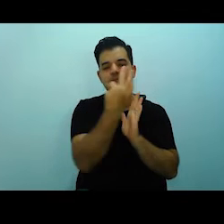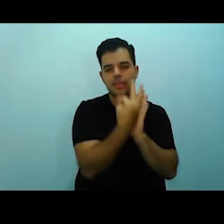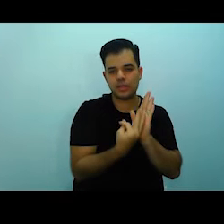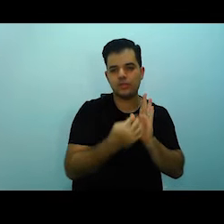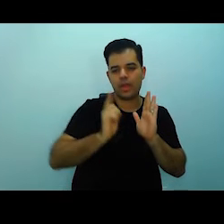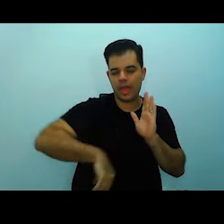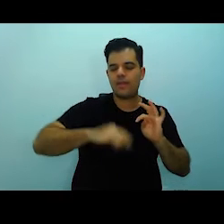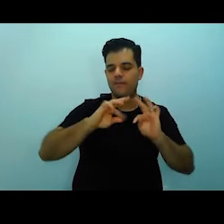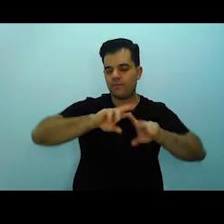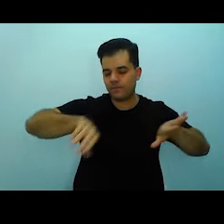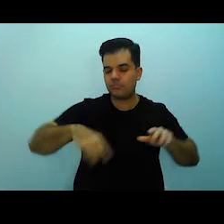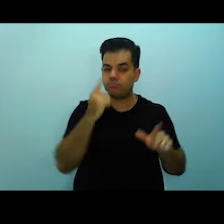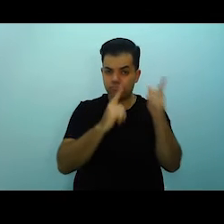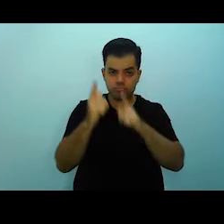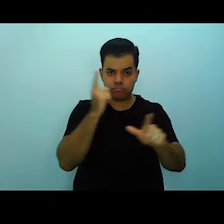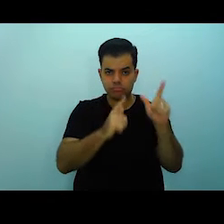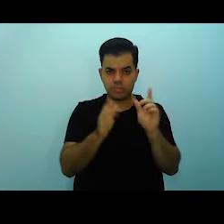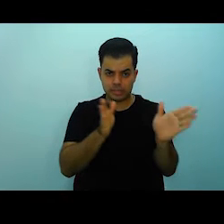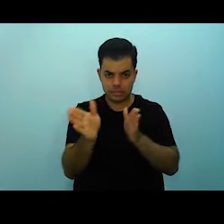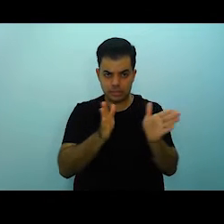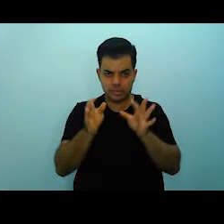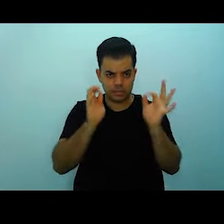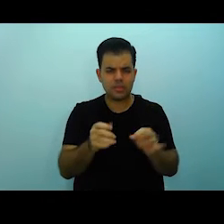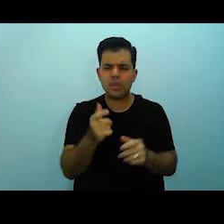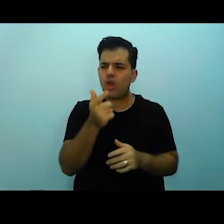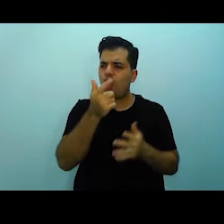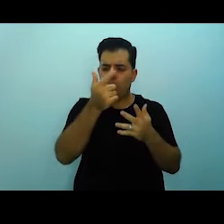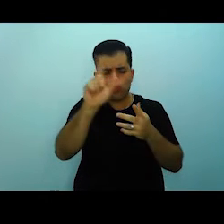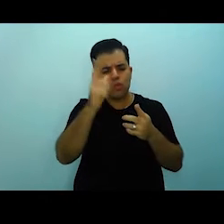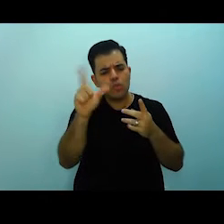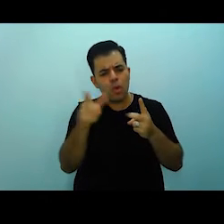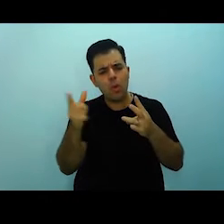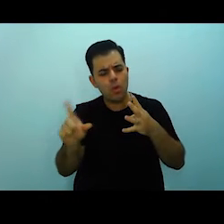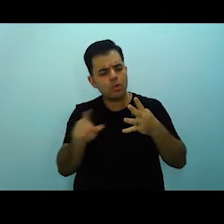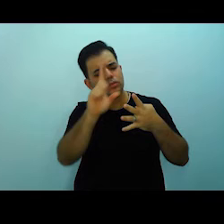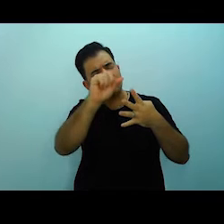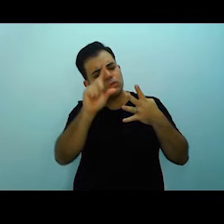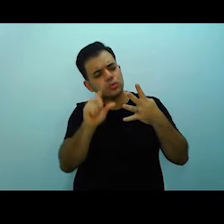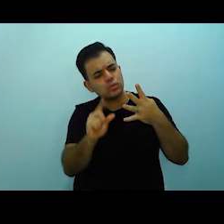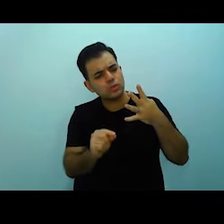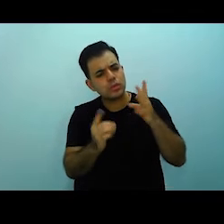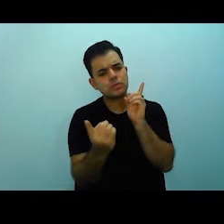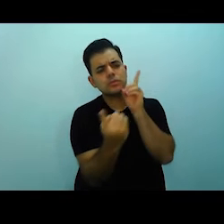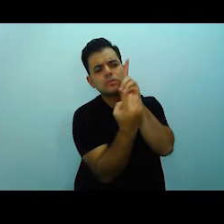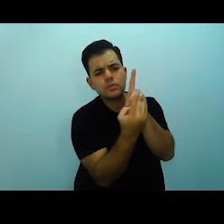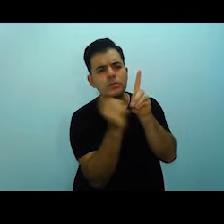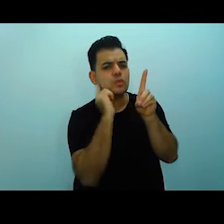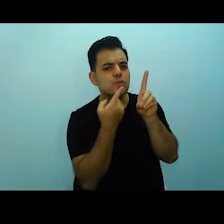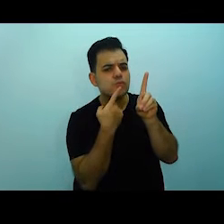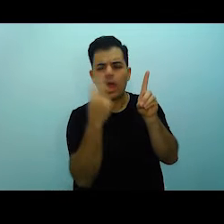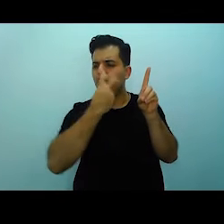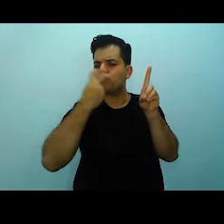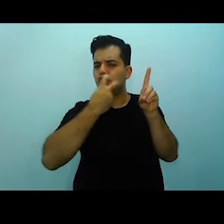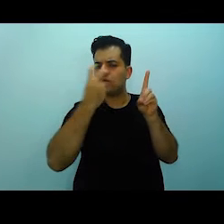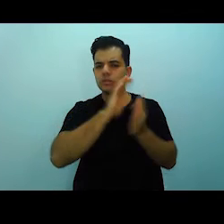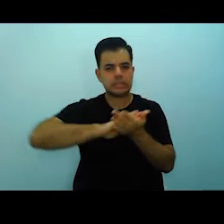acessibilidade plena. Mas quais são as outras alternativas então de atendimento para a pessoa surda, principalmente os surdos não oralizados,